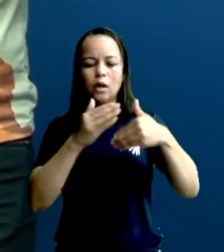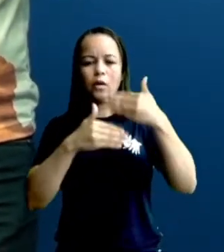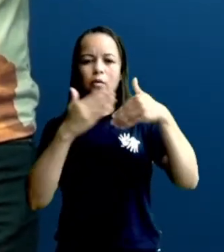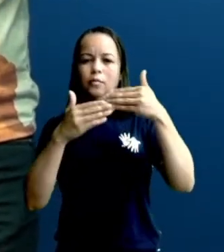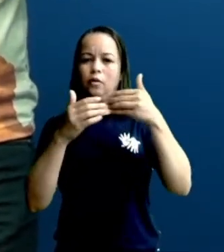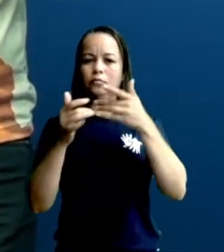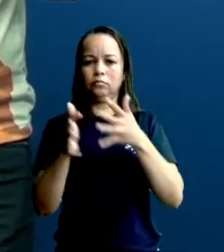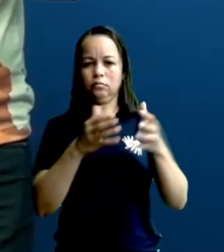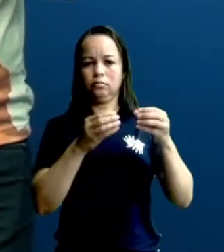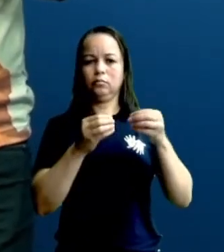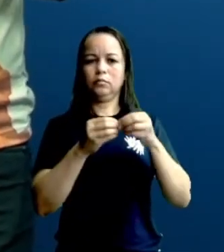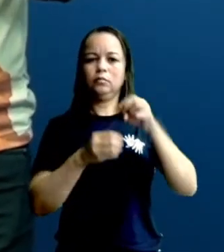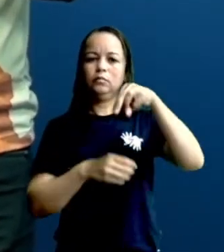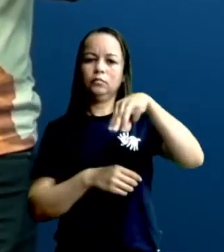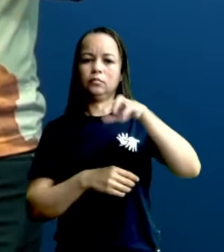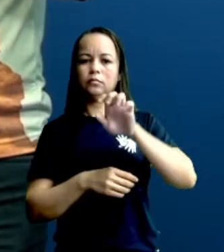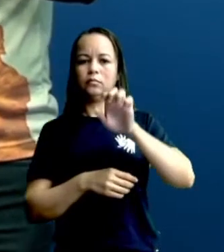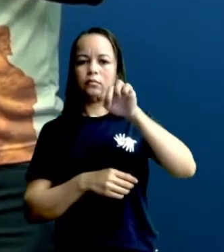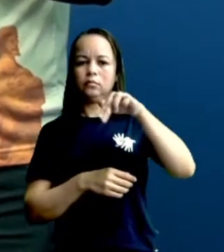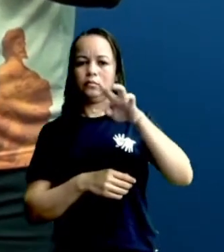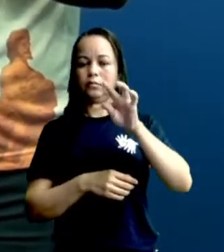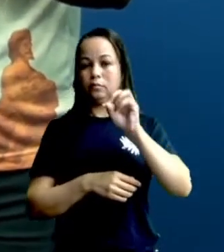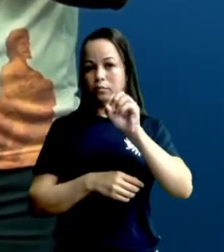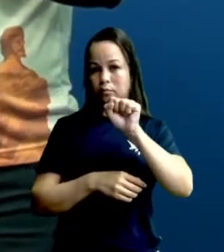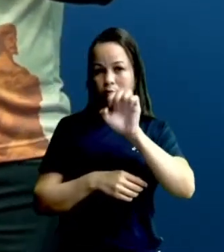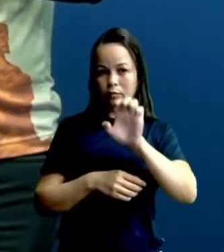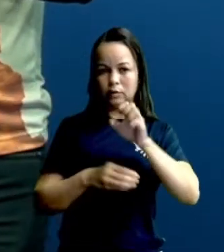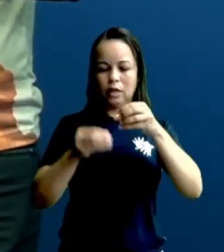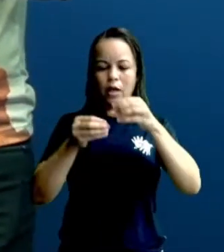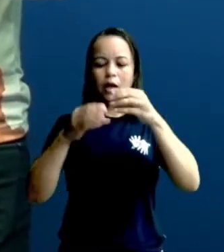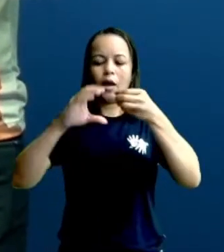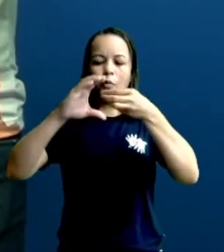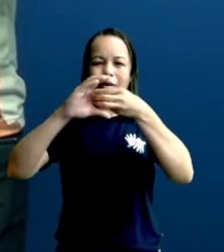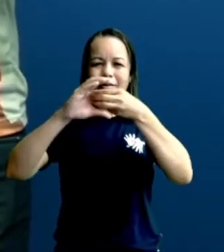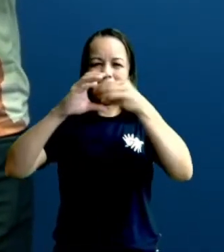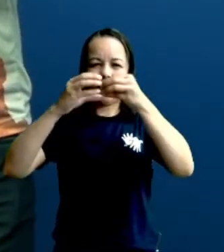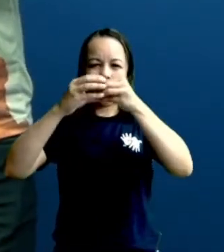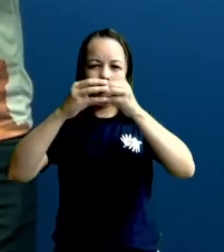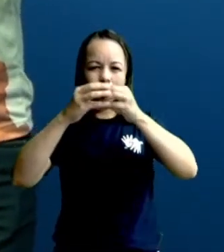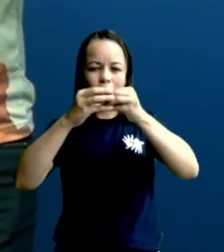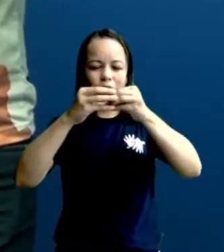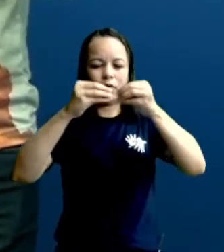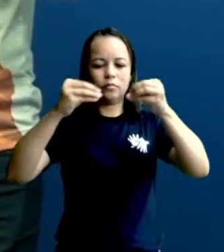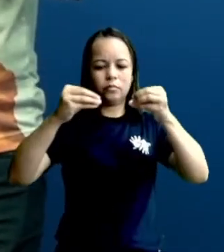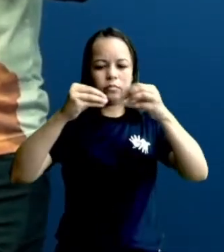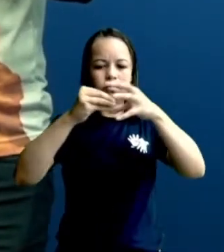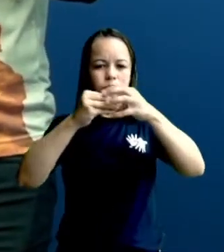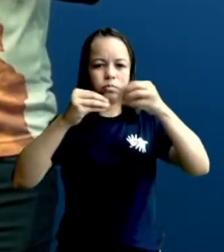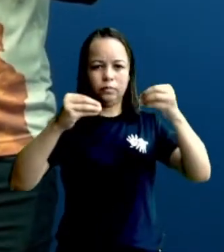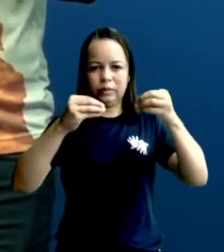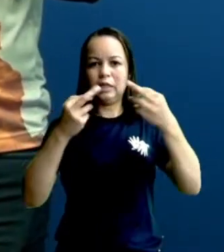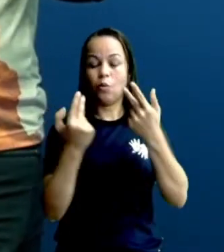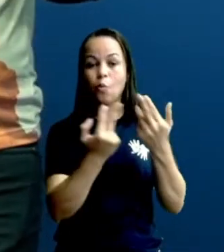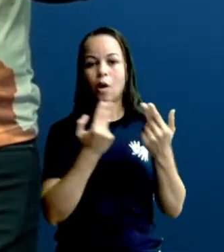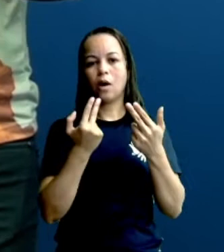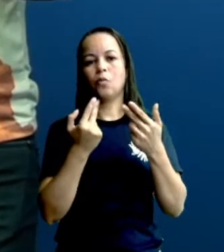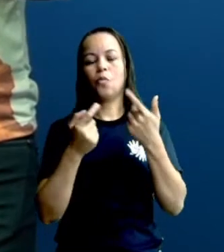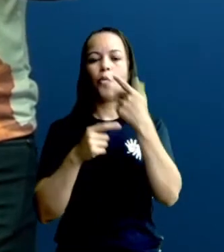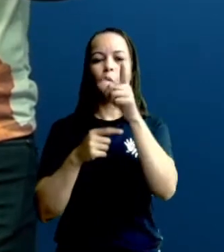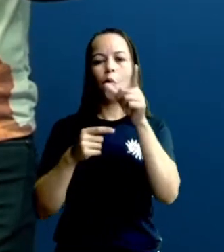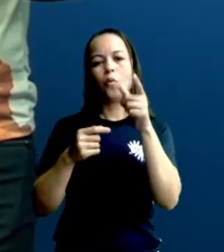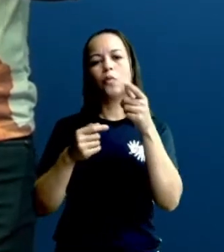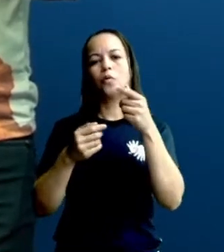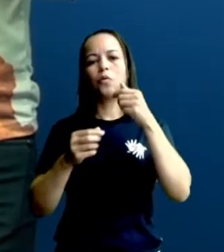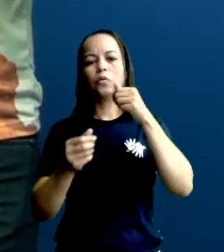reprodução chamada de mitose, em que ela produz outra célula igual a ela, ou ela pode duplicar esse DNA para produzir